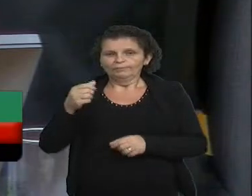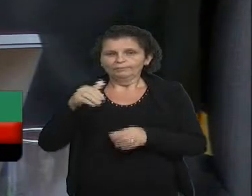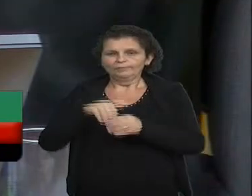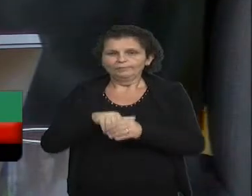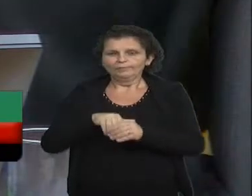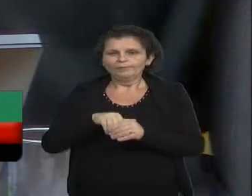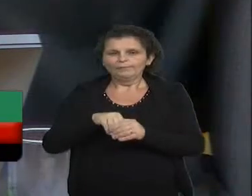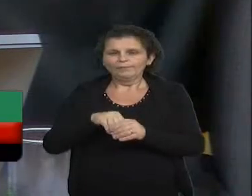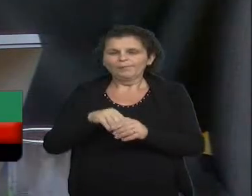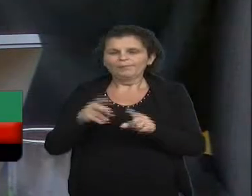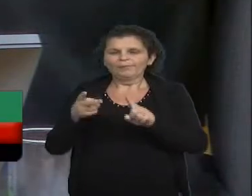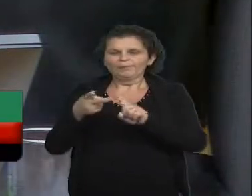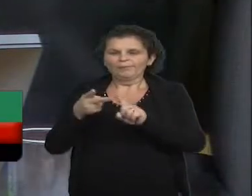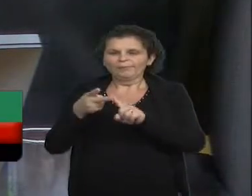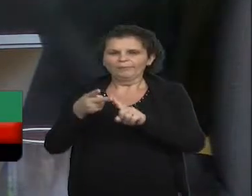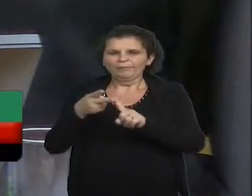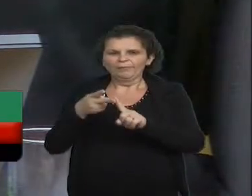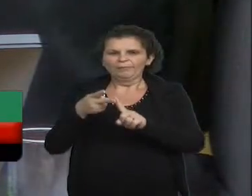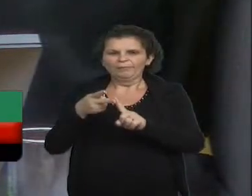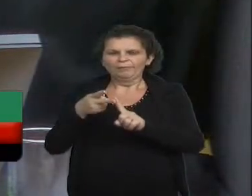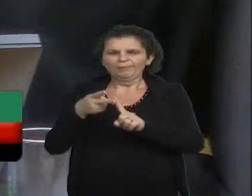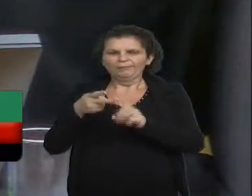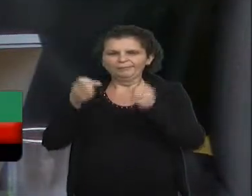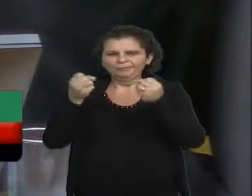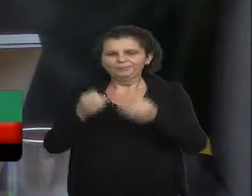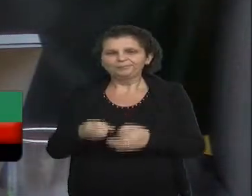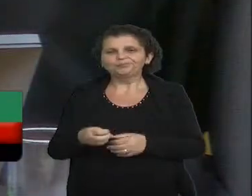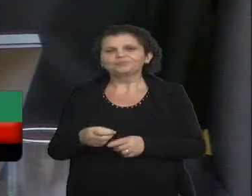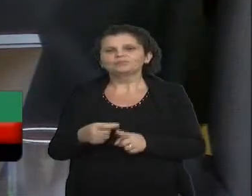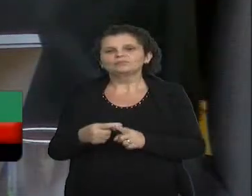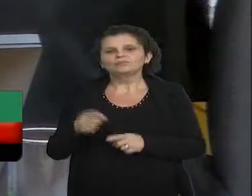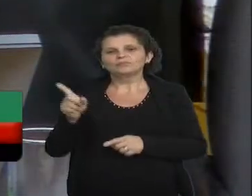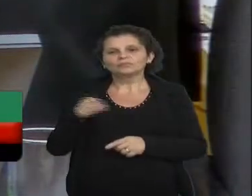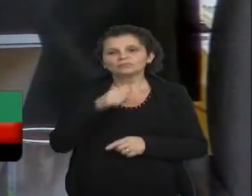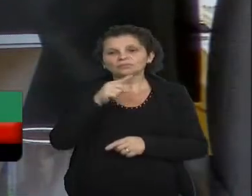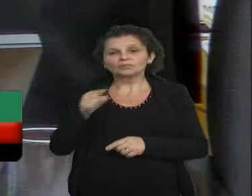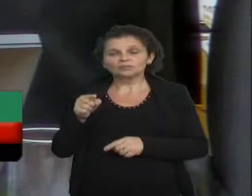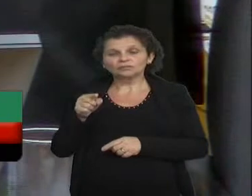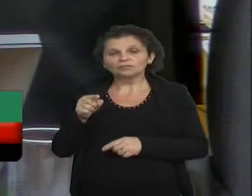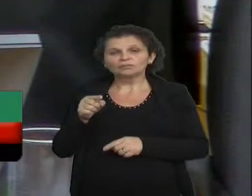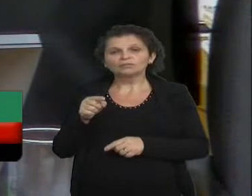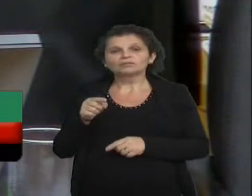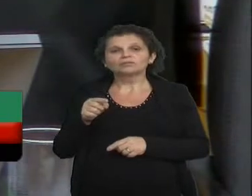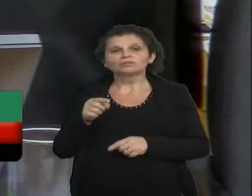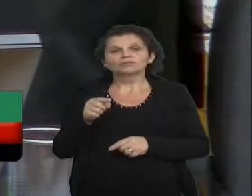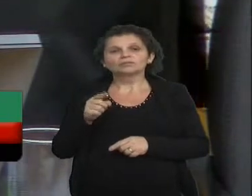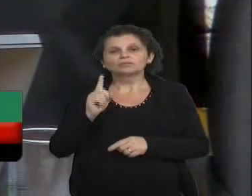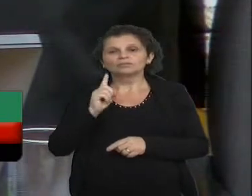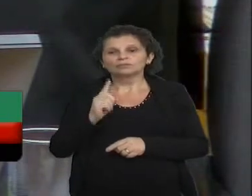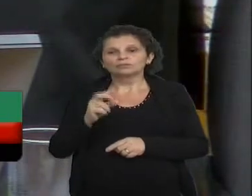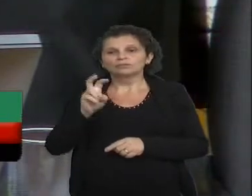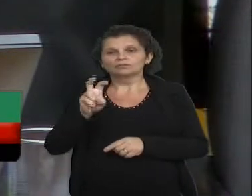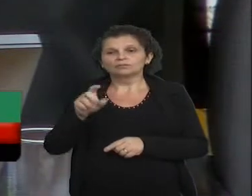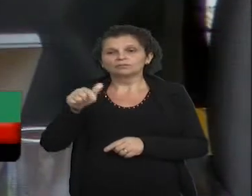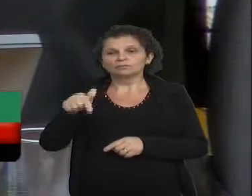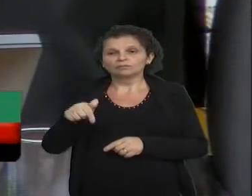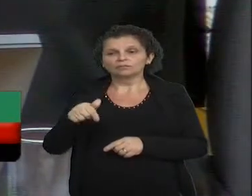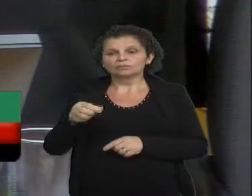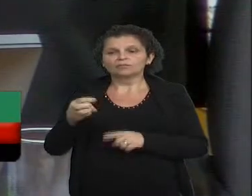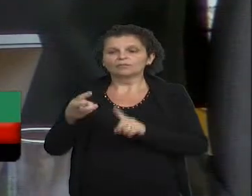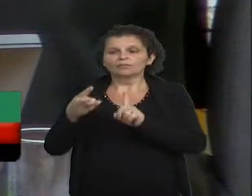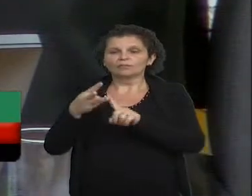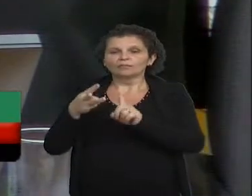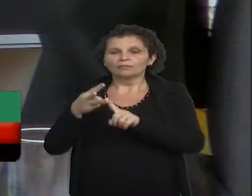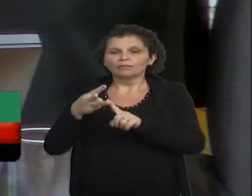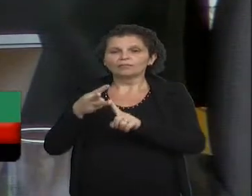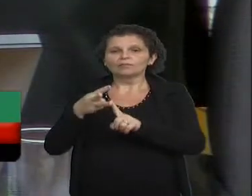votação, mas também já explicou aos senhores vereadores referente ao veto 157 e também